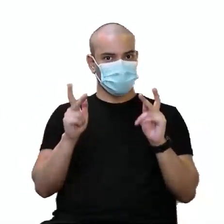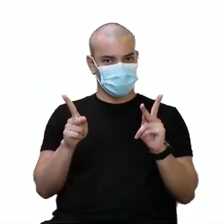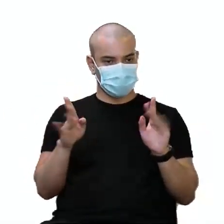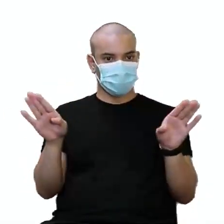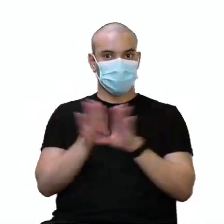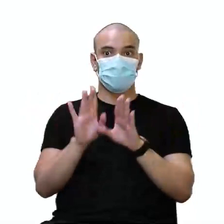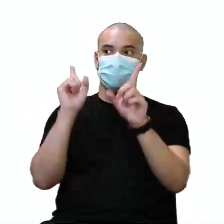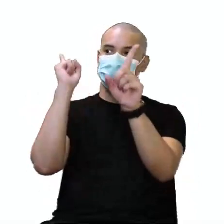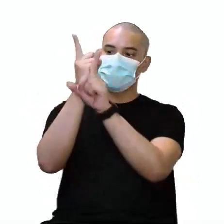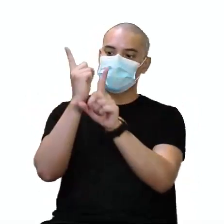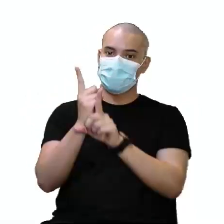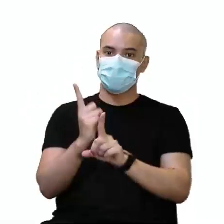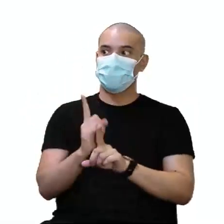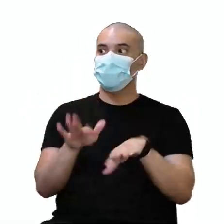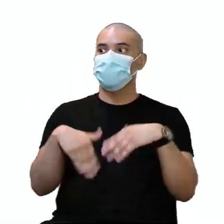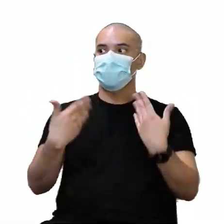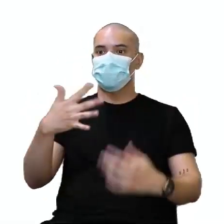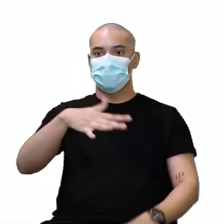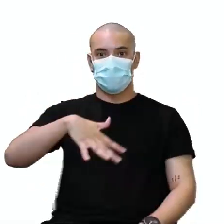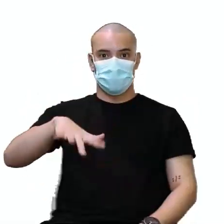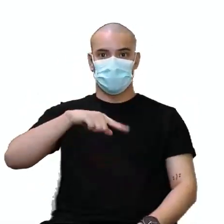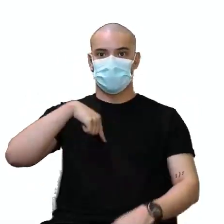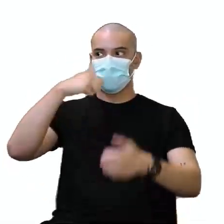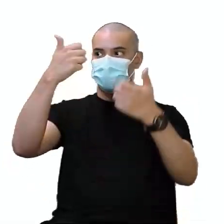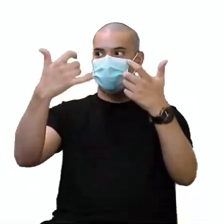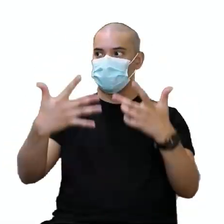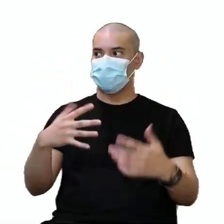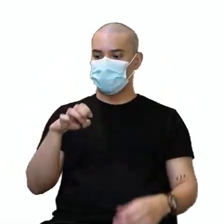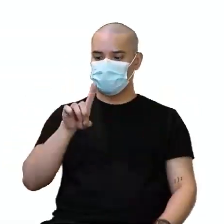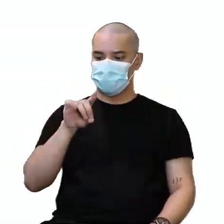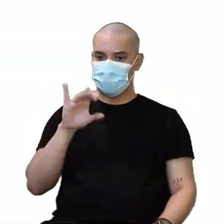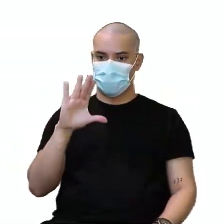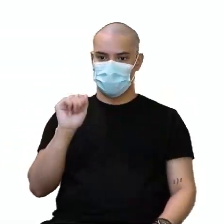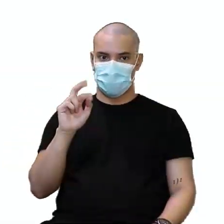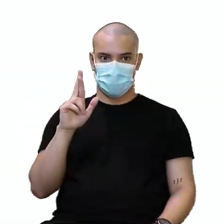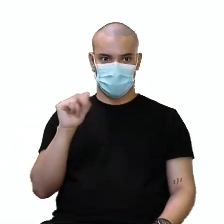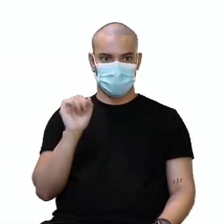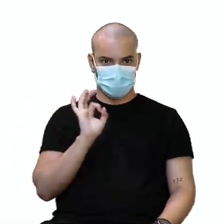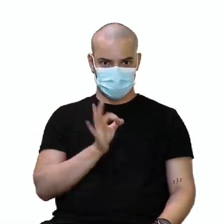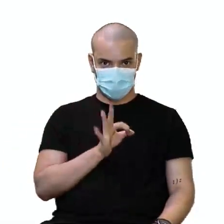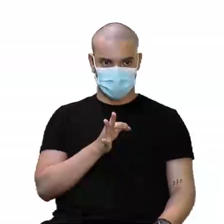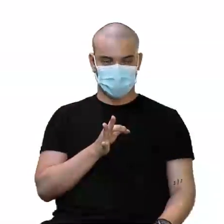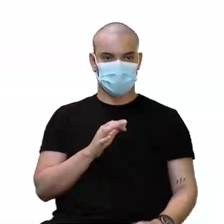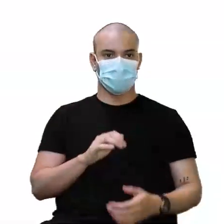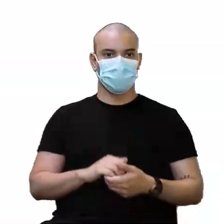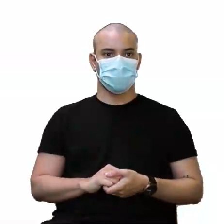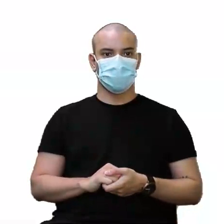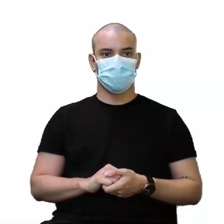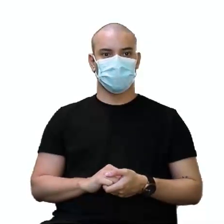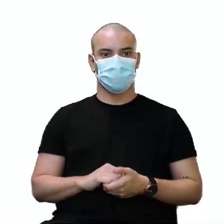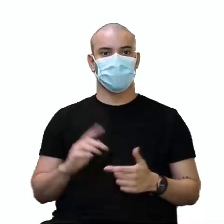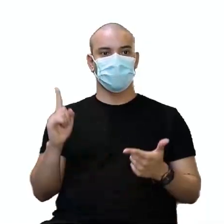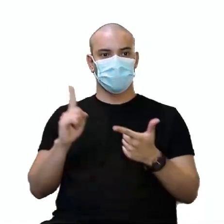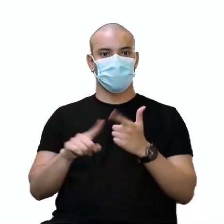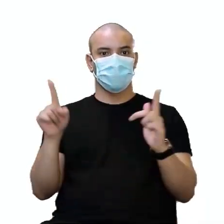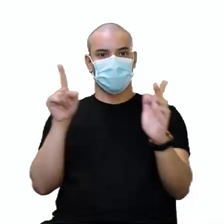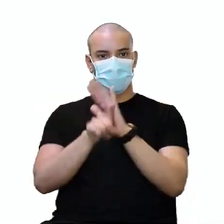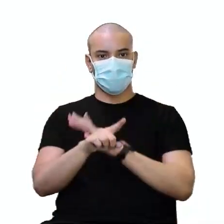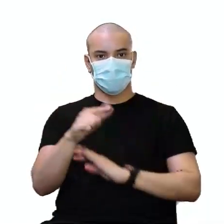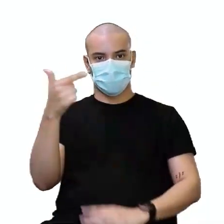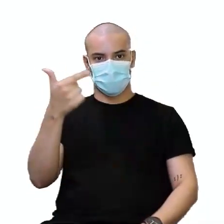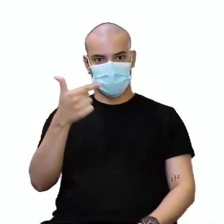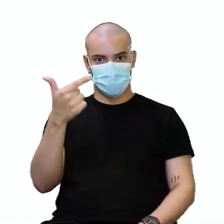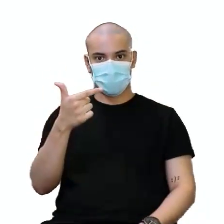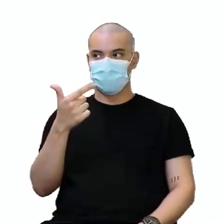E identificar que fauna nós estamos falando, que é a fauna de Ediacara. Perfeito? Vamos prosseguindo. Questão de número